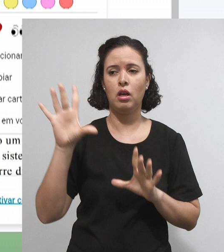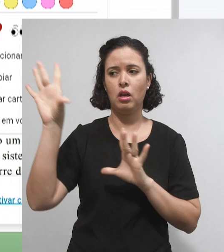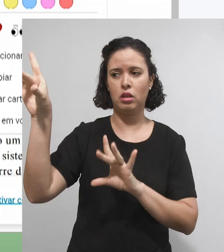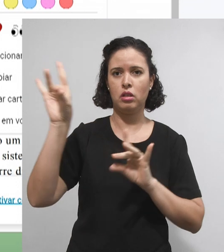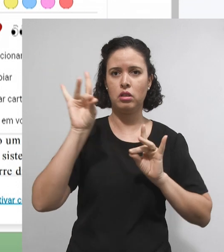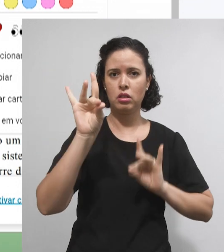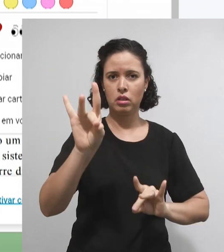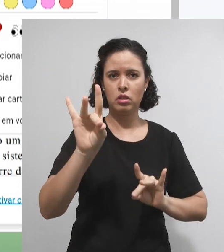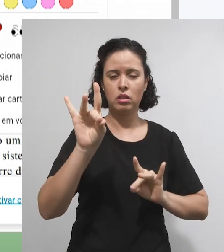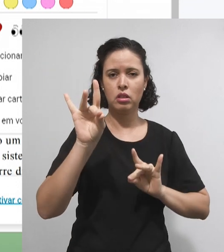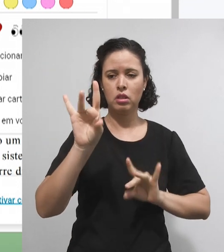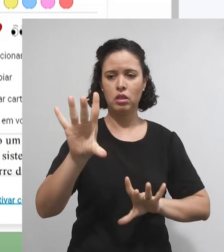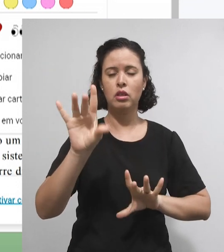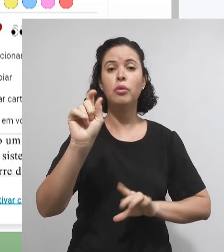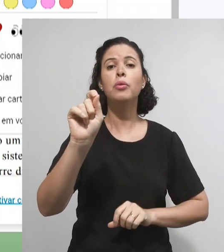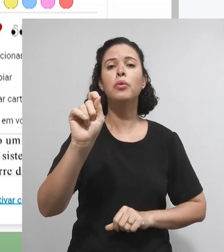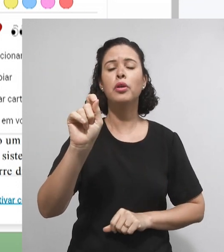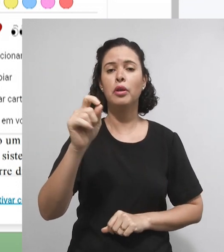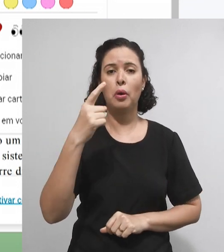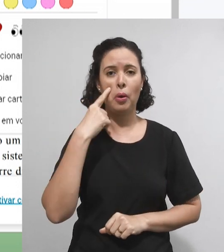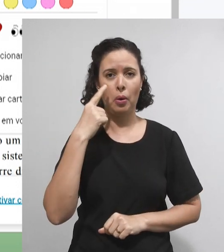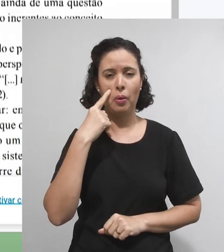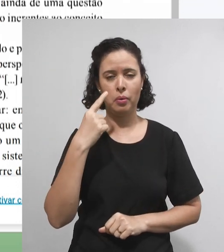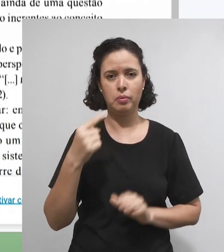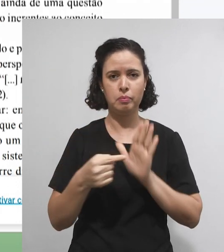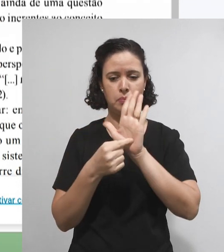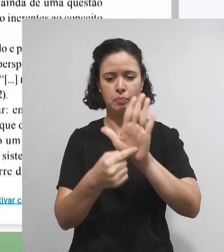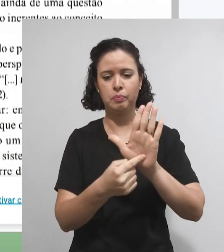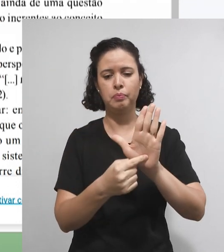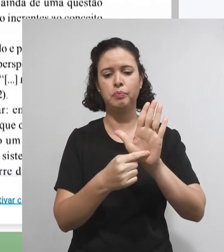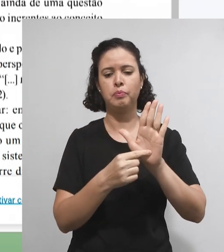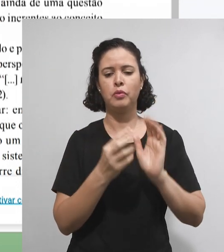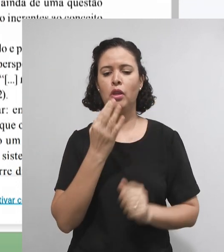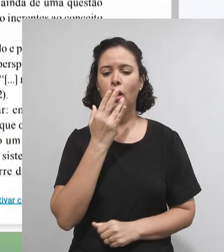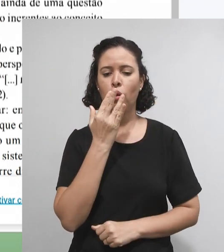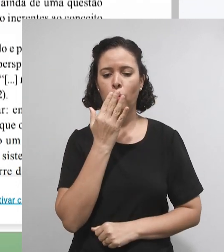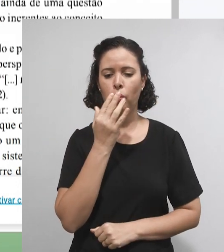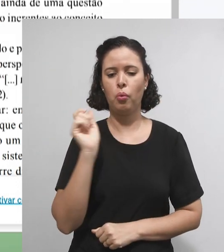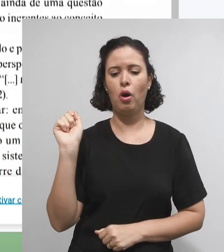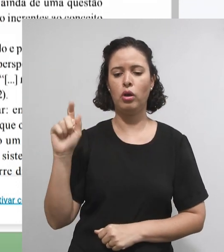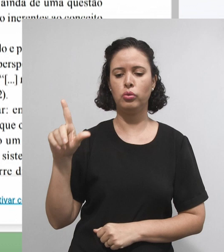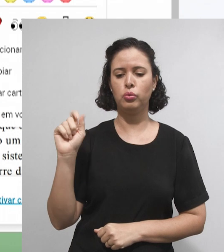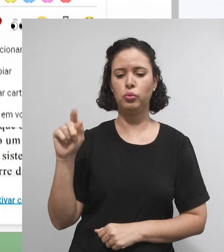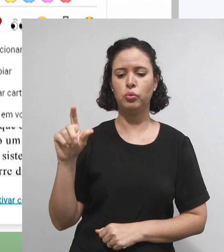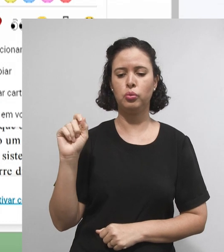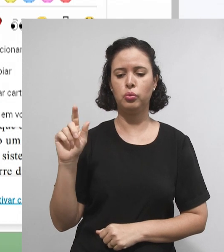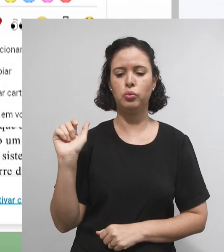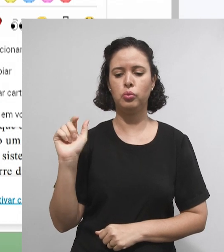que a gente pode já fazer. Vou até destacar aqui para a gente colocar e já ficar